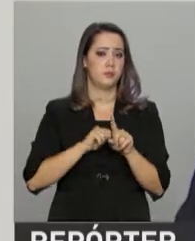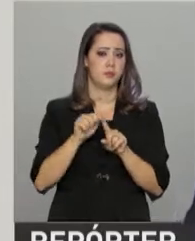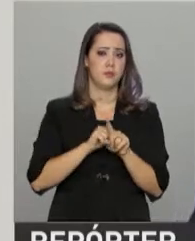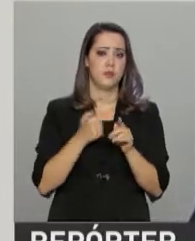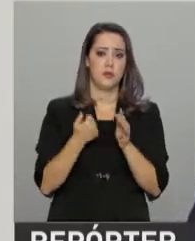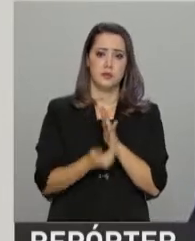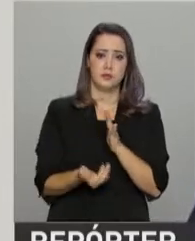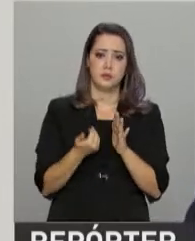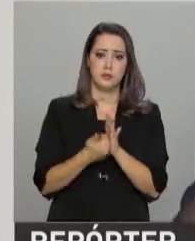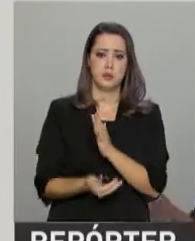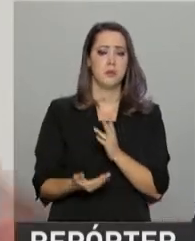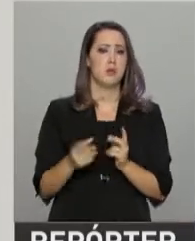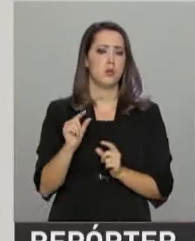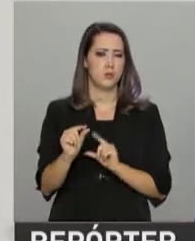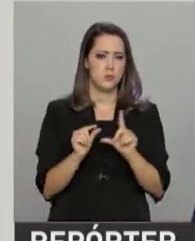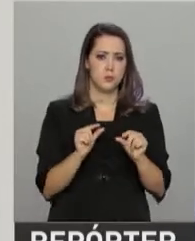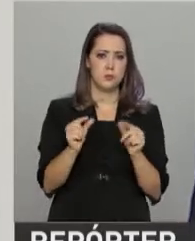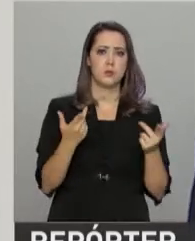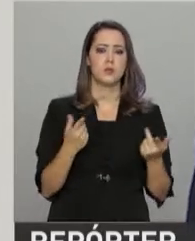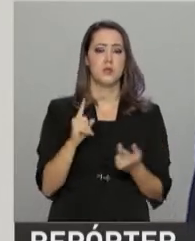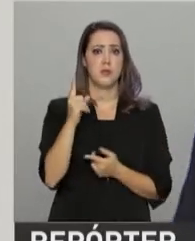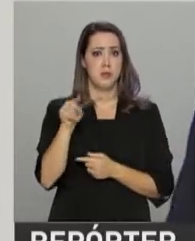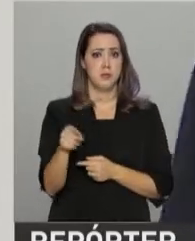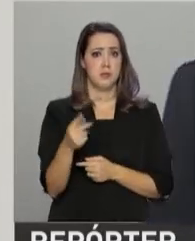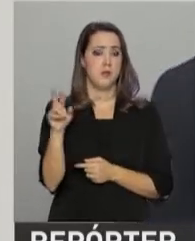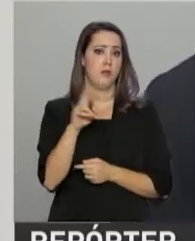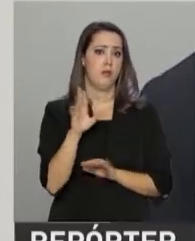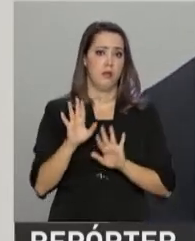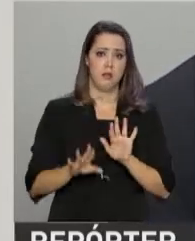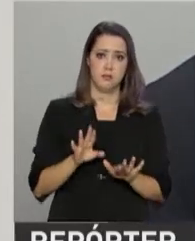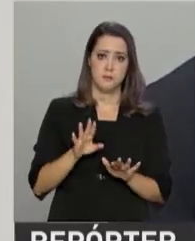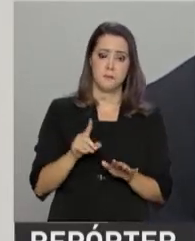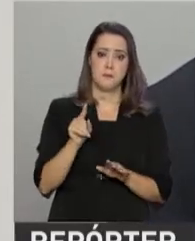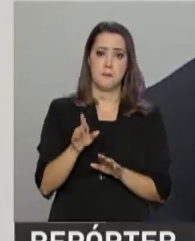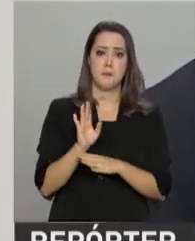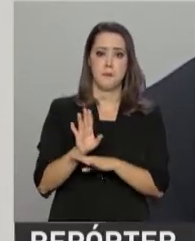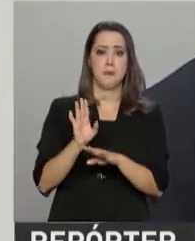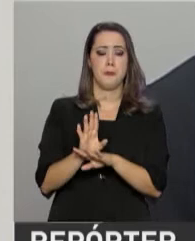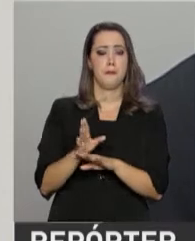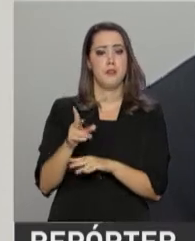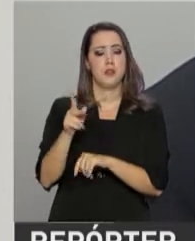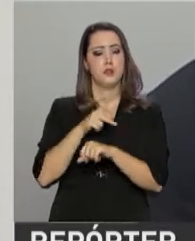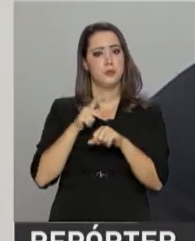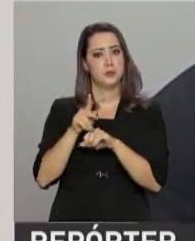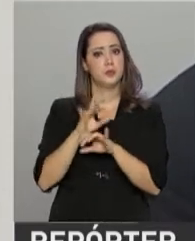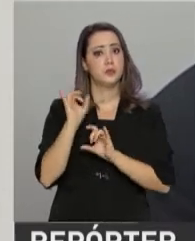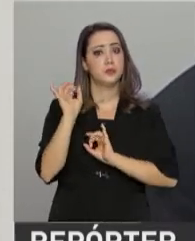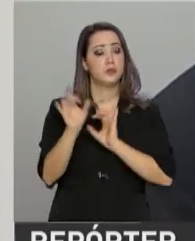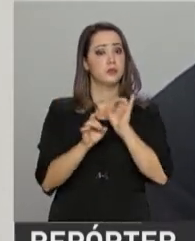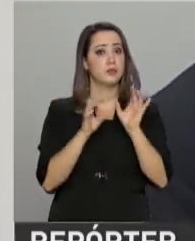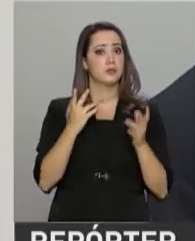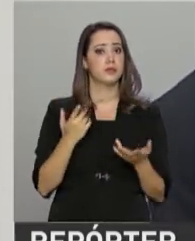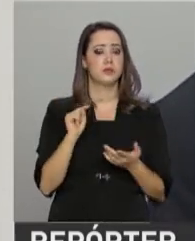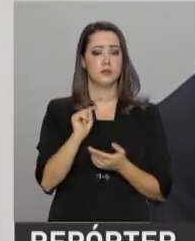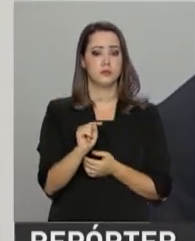600 r$700 mil reais quem sabe para dar uma grande colaboração ao país especialmente